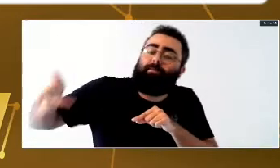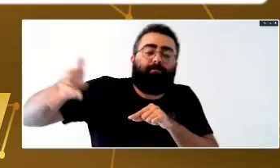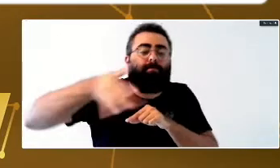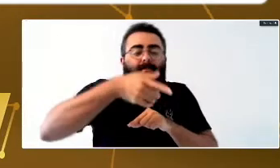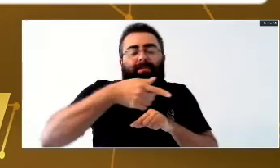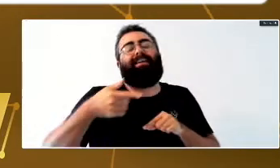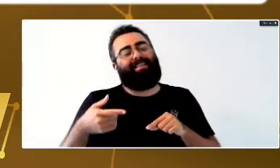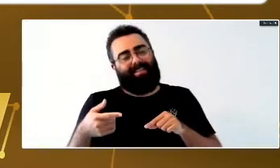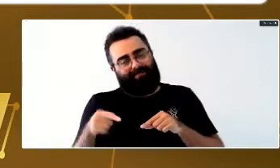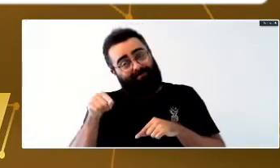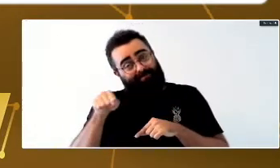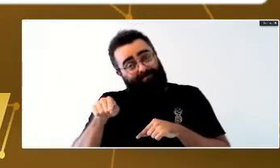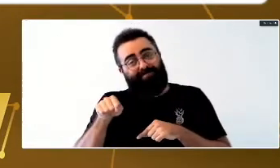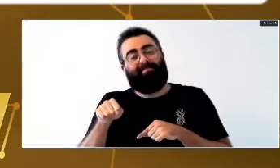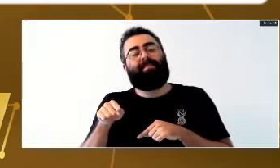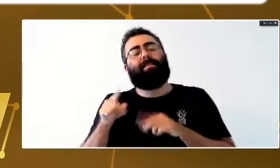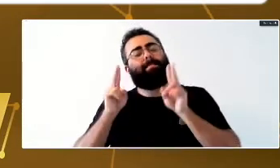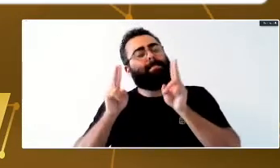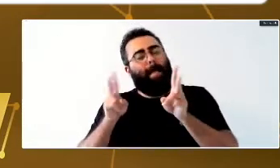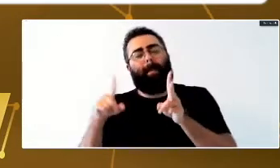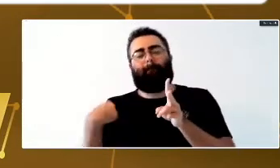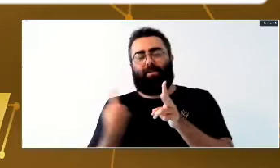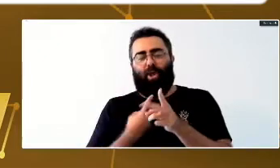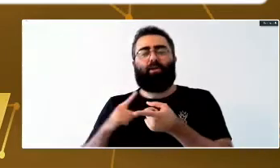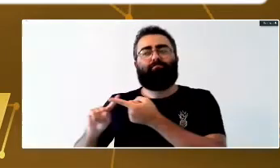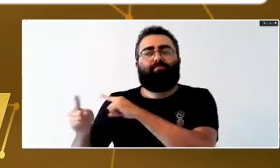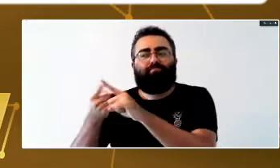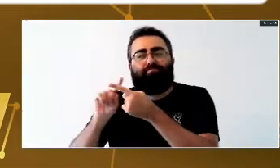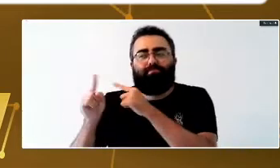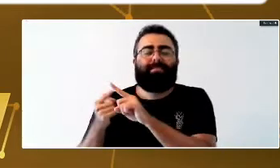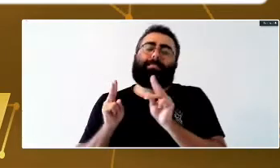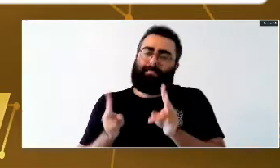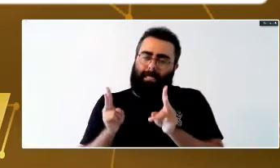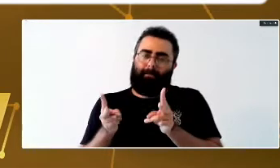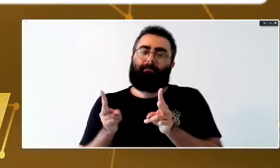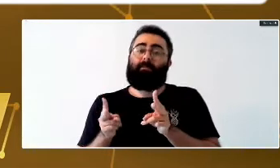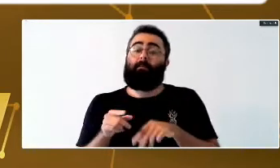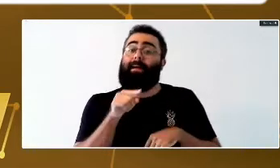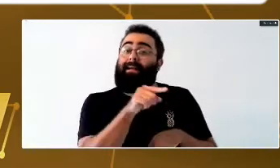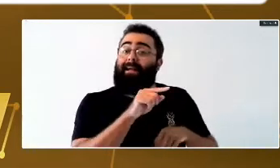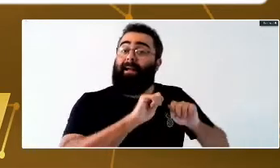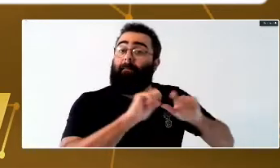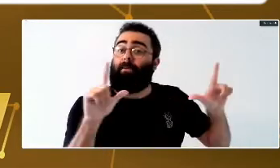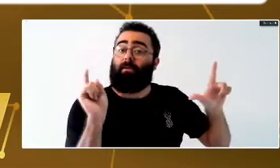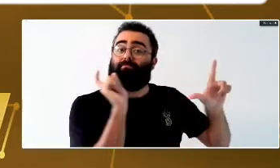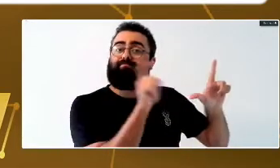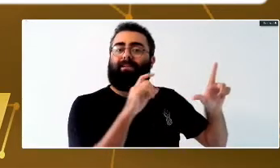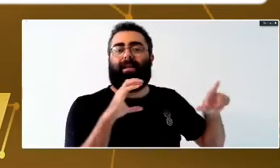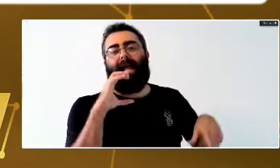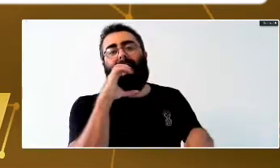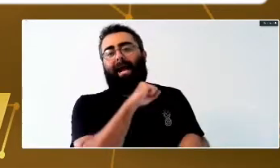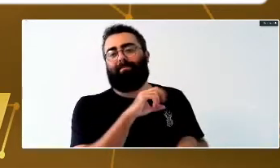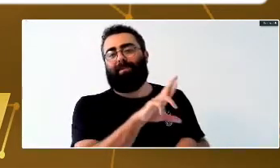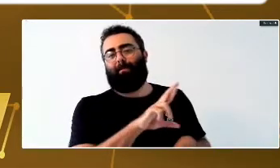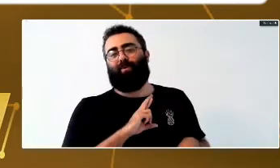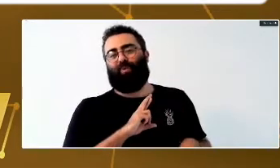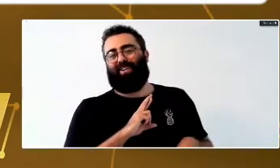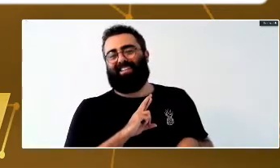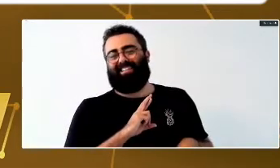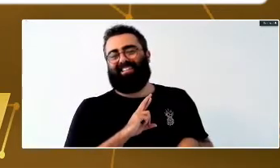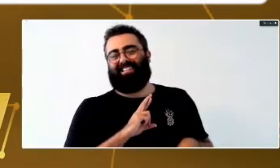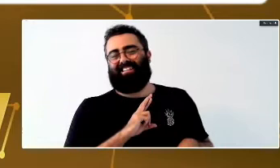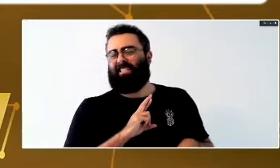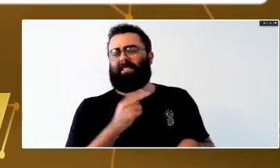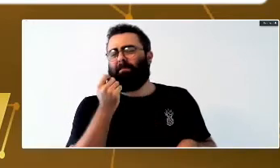é uma pergunta que surge e é respondida automaticamente pelos sistemas de informação geográfica. Então, a gente pula de uma fase